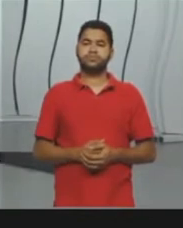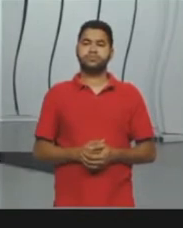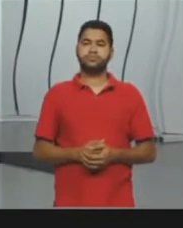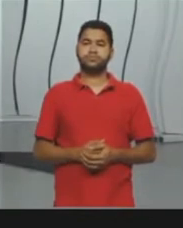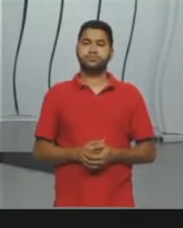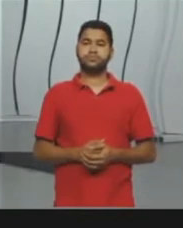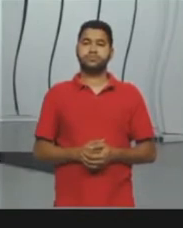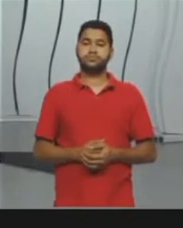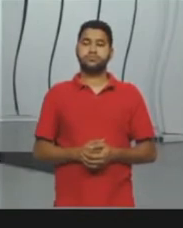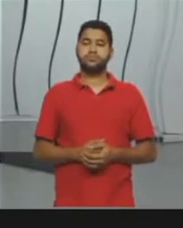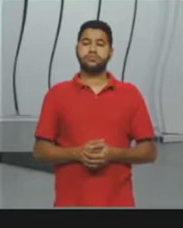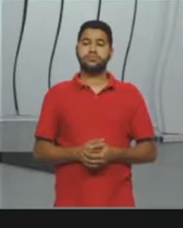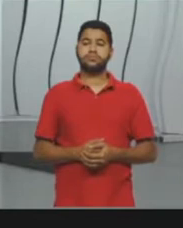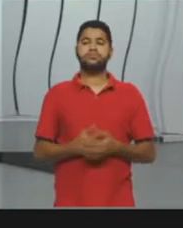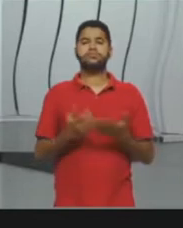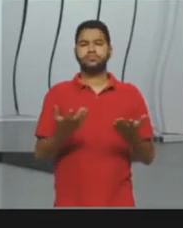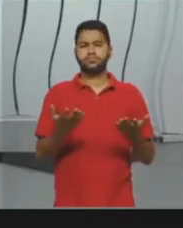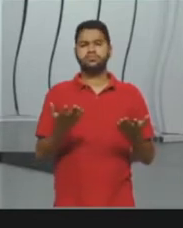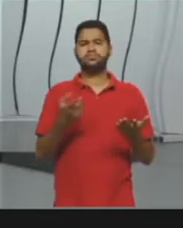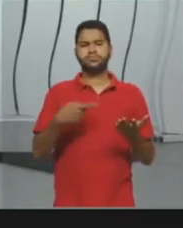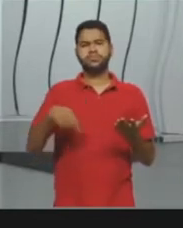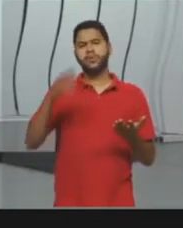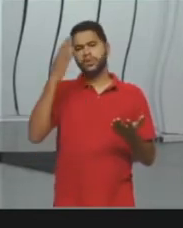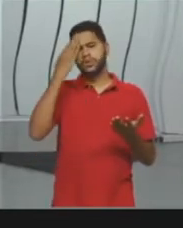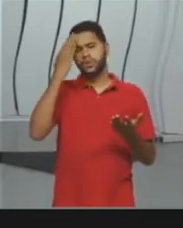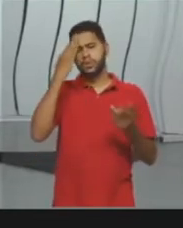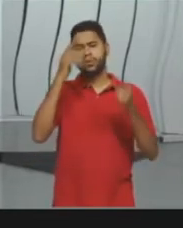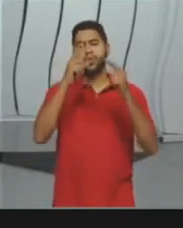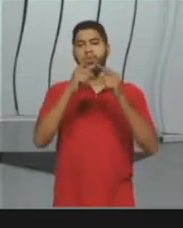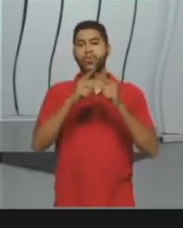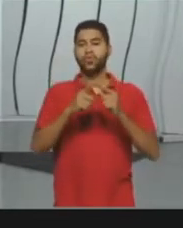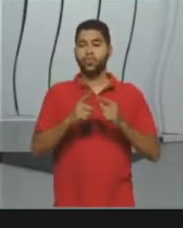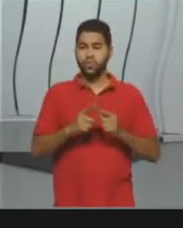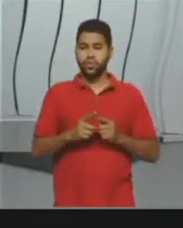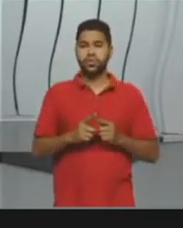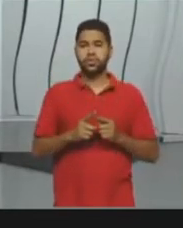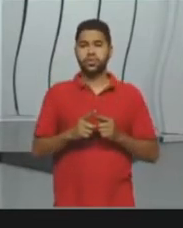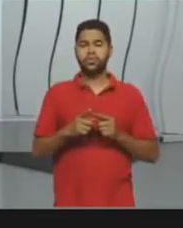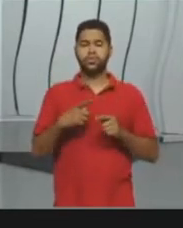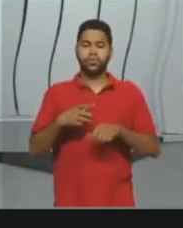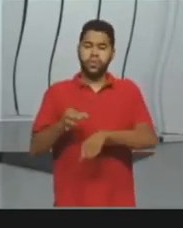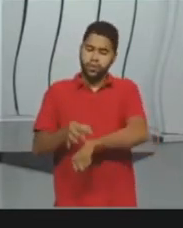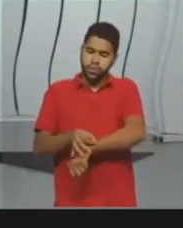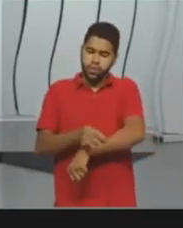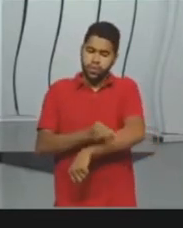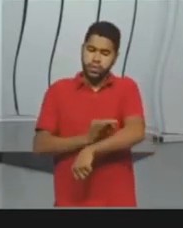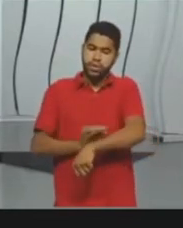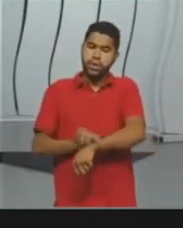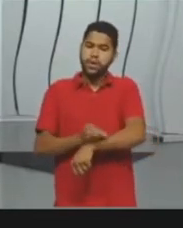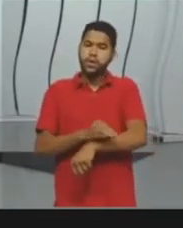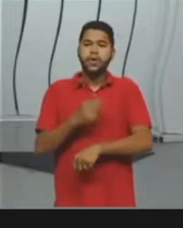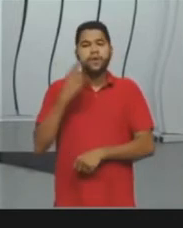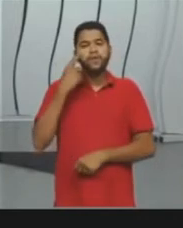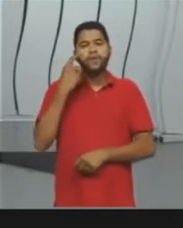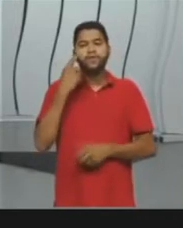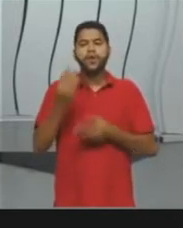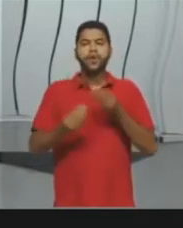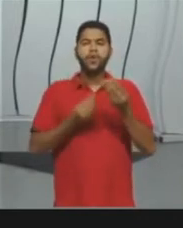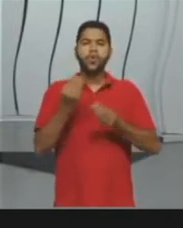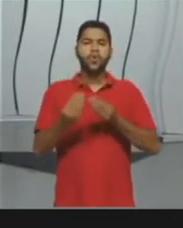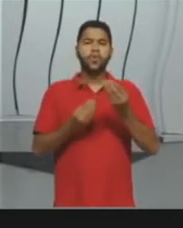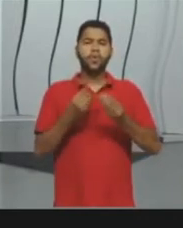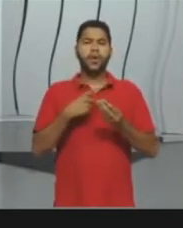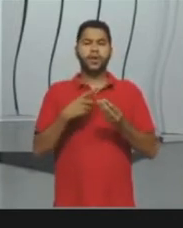Bom, sabemos agora o que são os tipos de células. Vamos ver o que são esses organismos